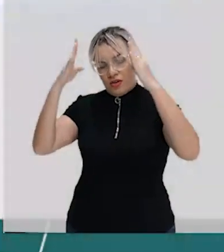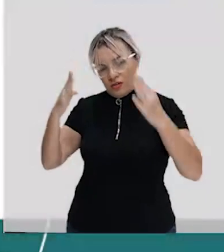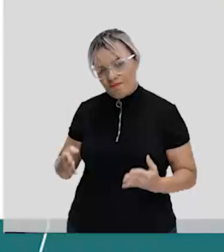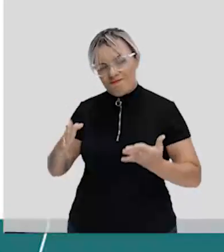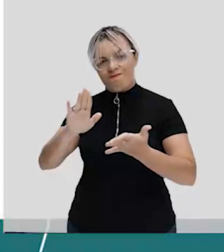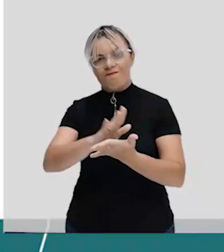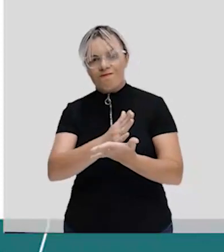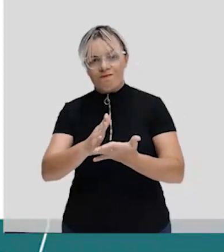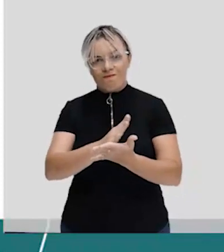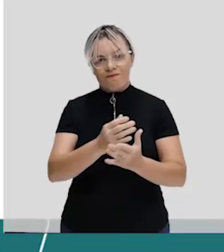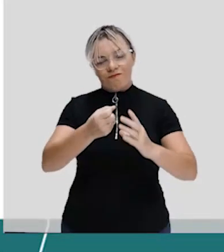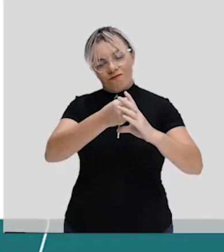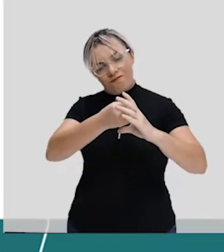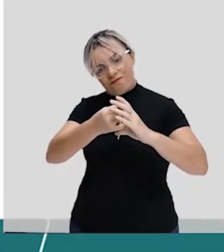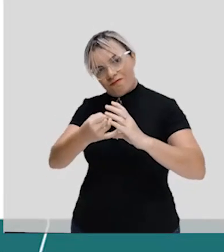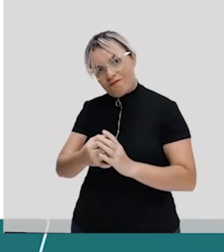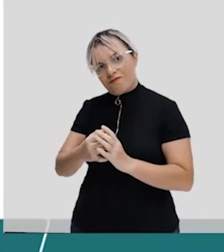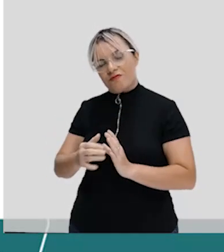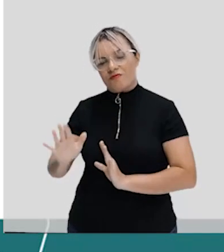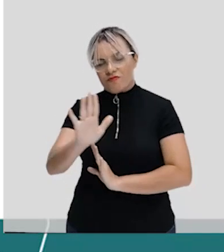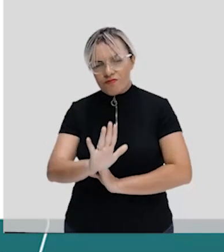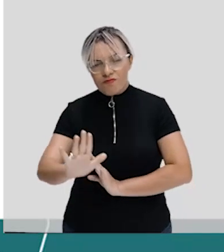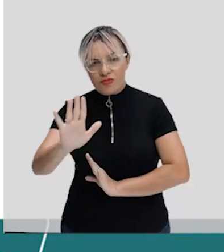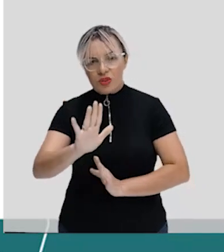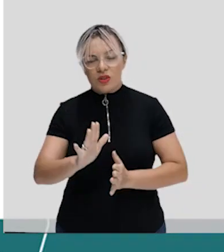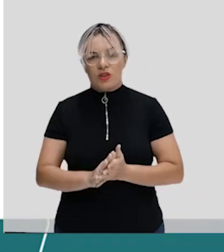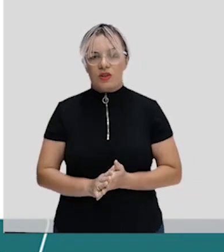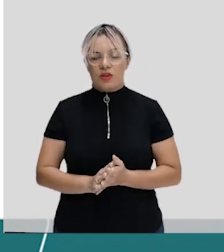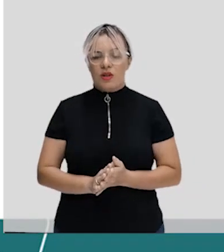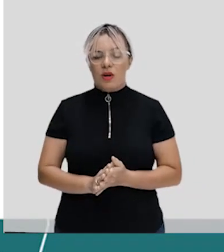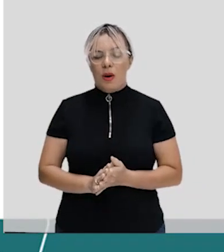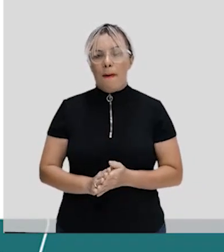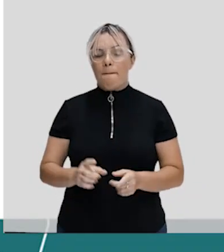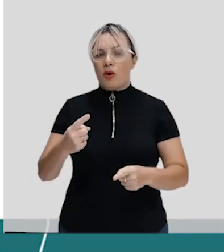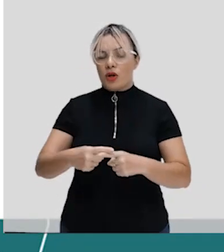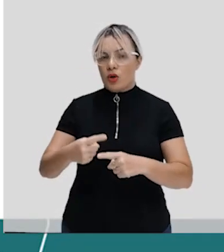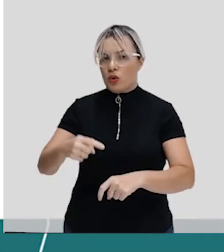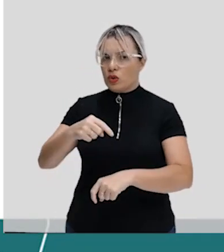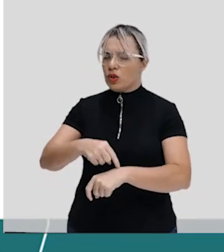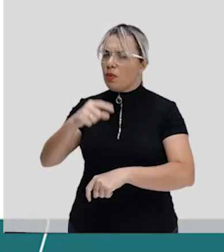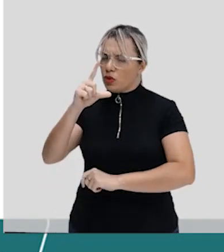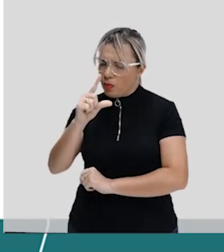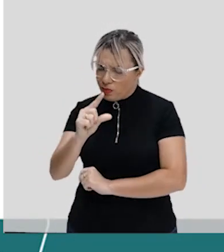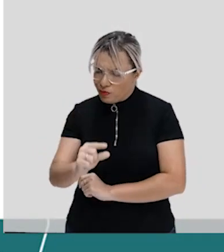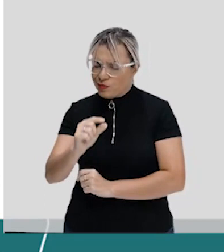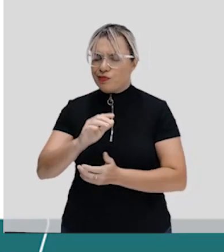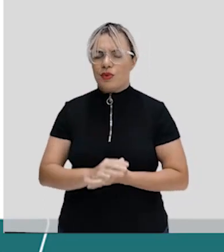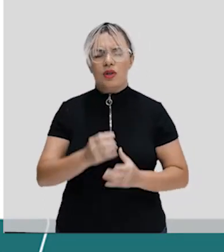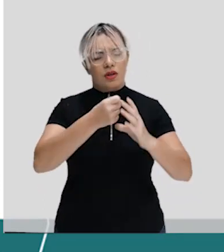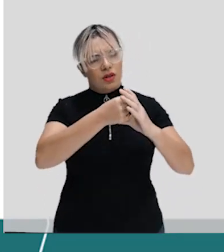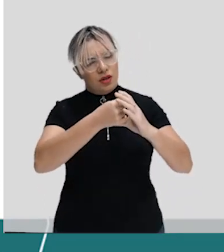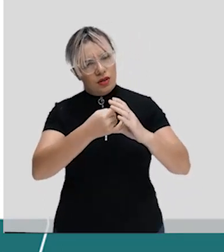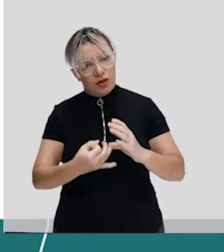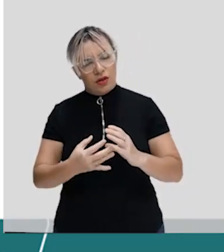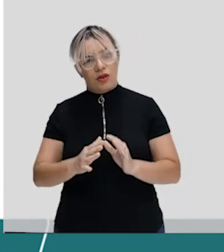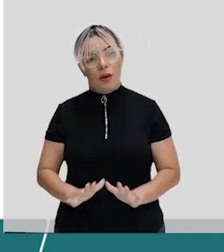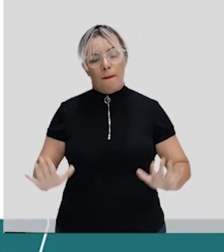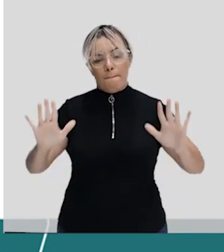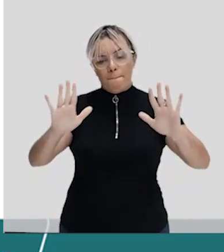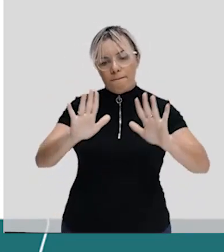alguns aspectos gerais, até por conta do tempo, alguns aspectos gerais